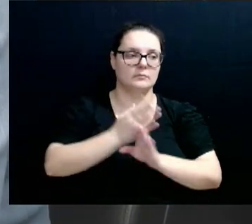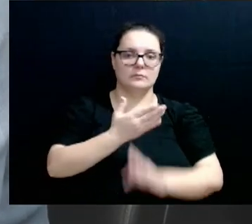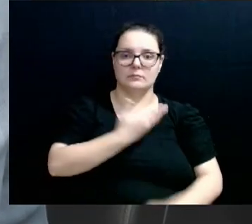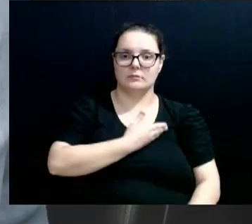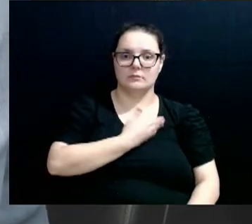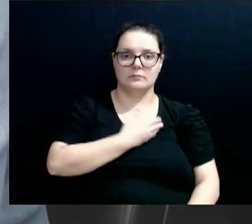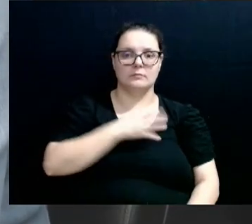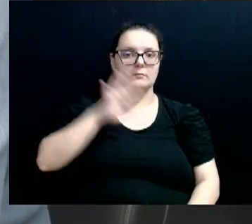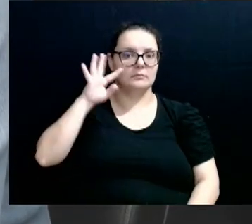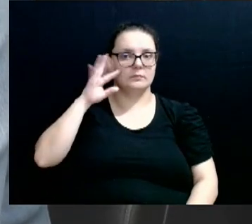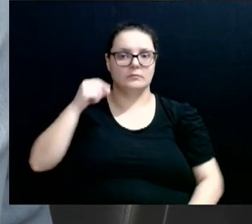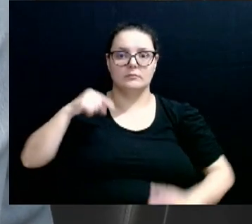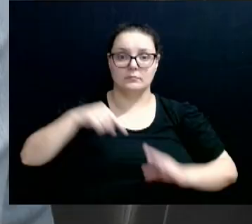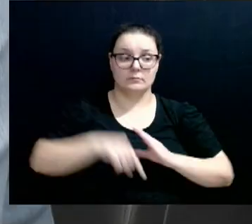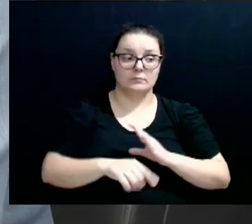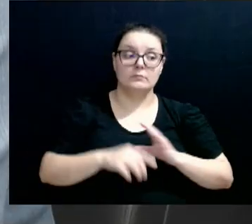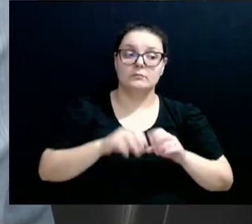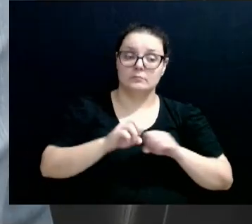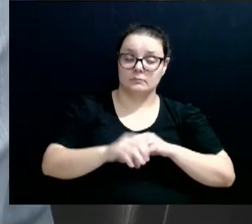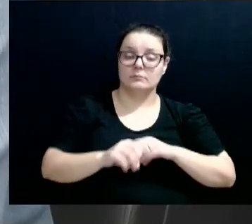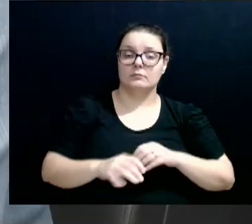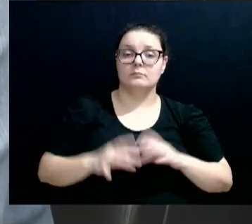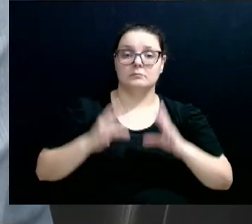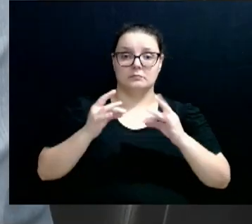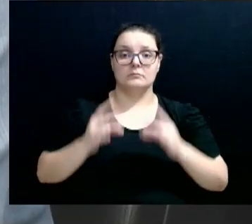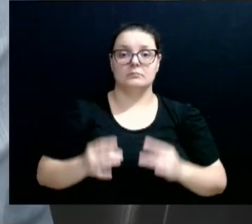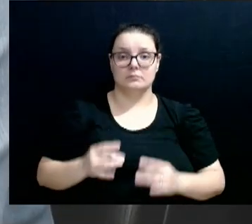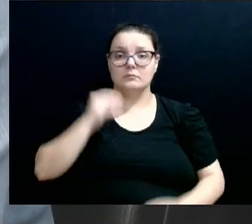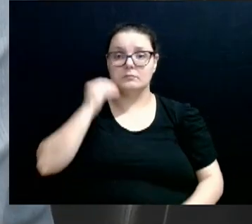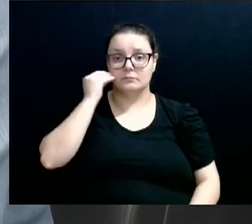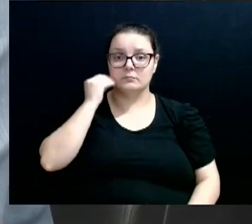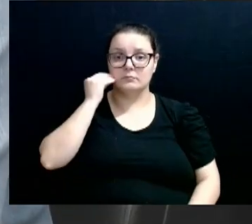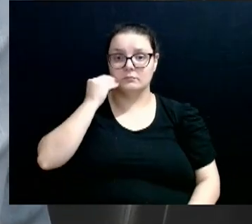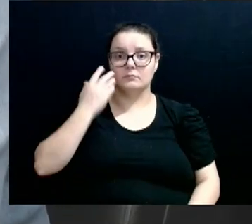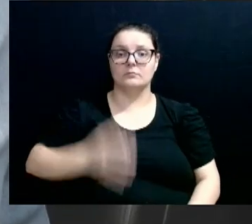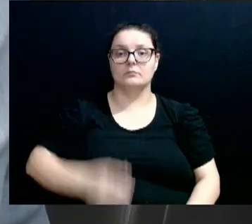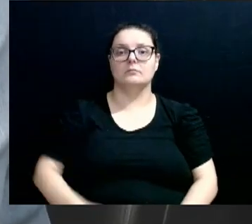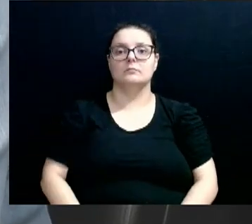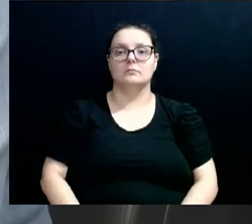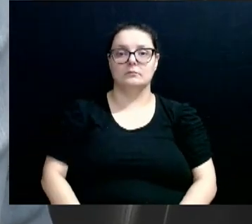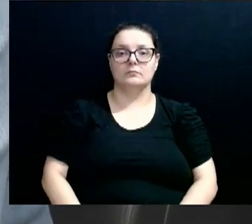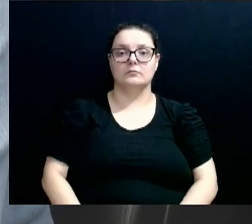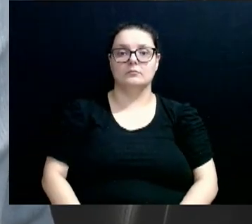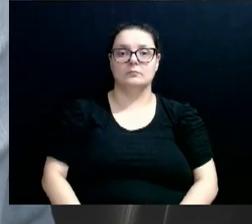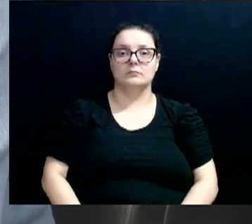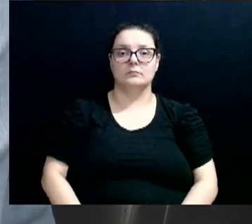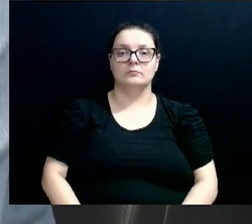sabe? E com experiência bastante grande e tal.